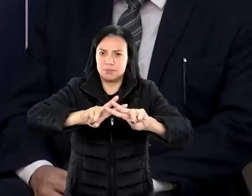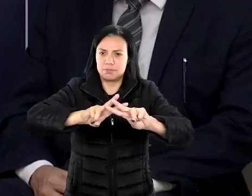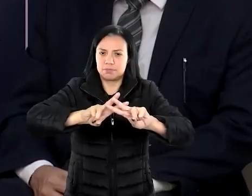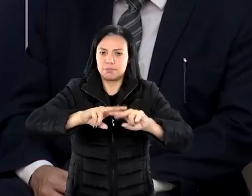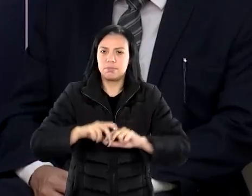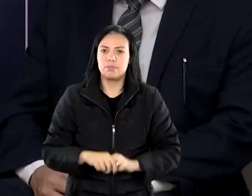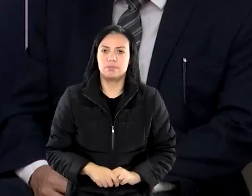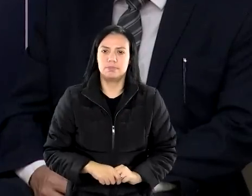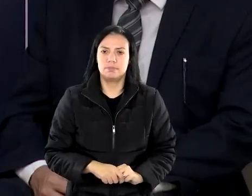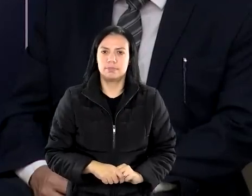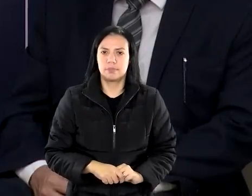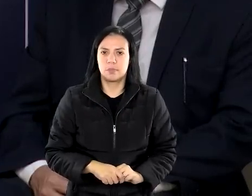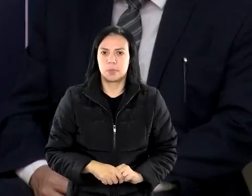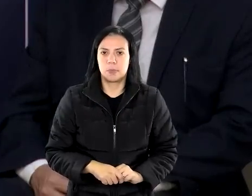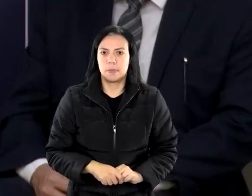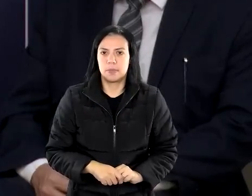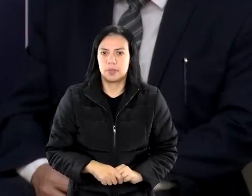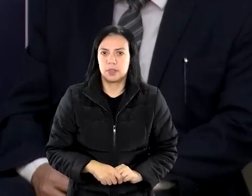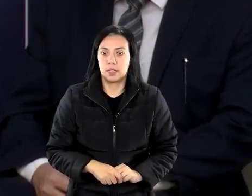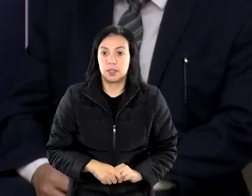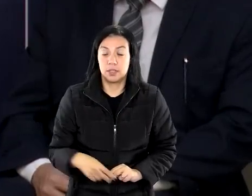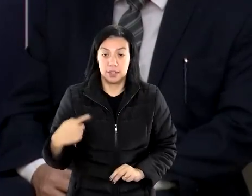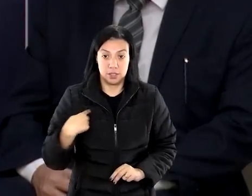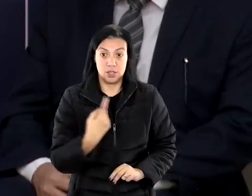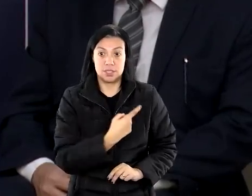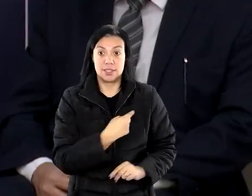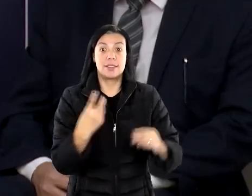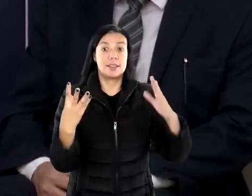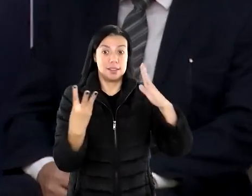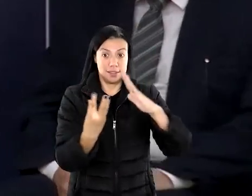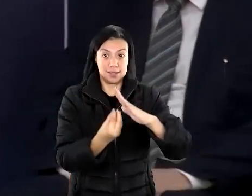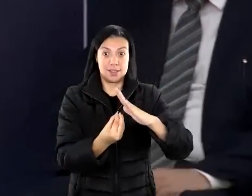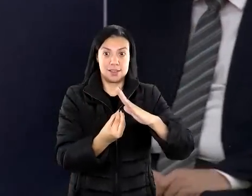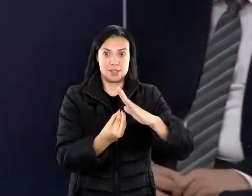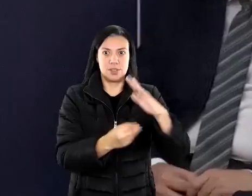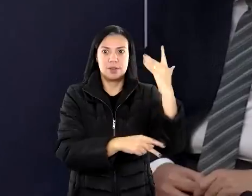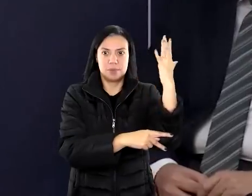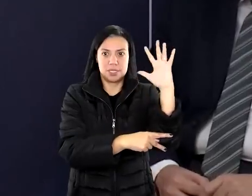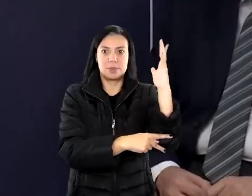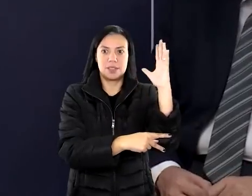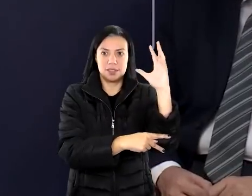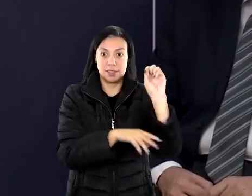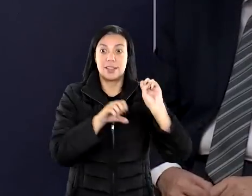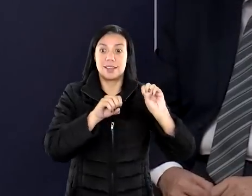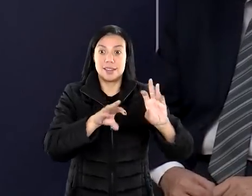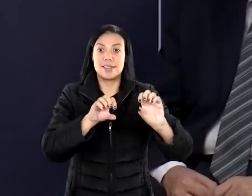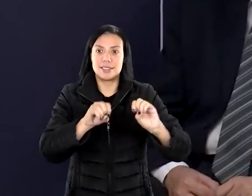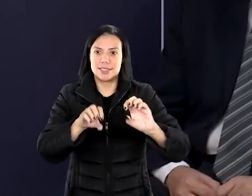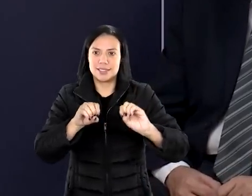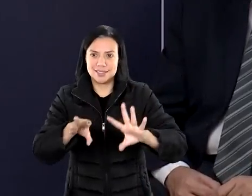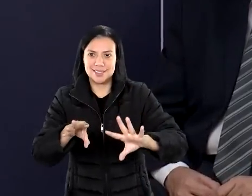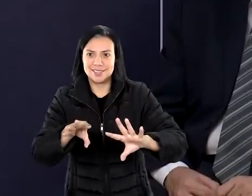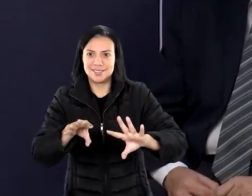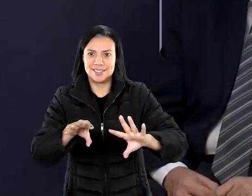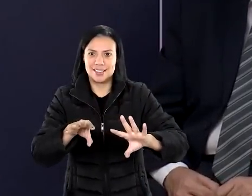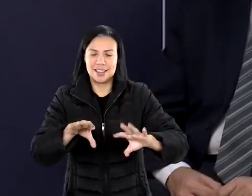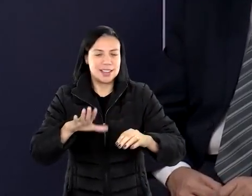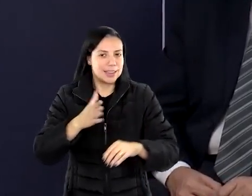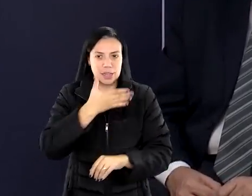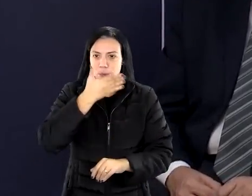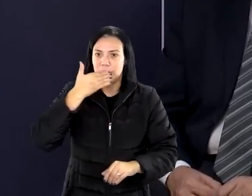Ele vai para ali e ele descobre, através dos estudos da palavra de Deus, que o maior